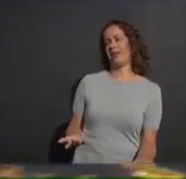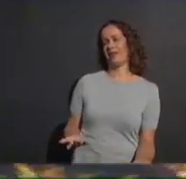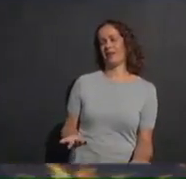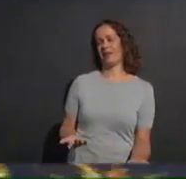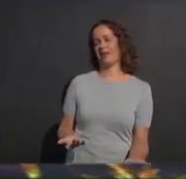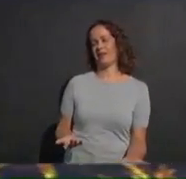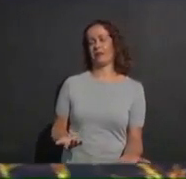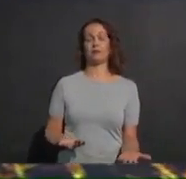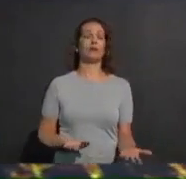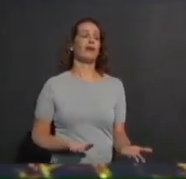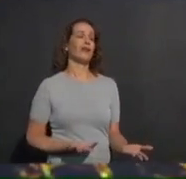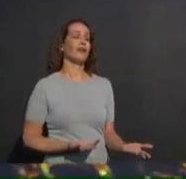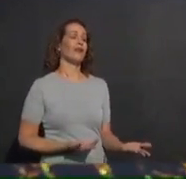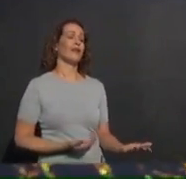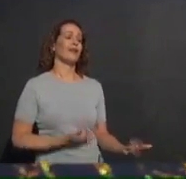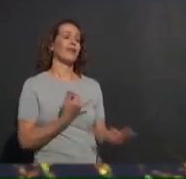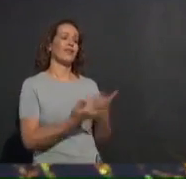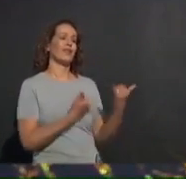brincando.